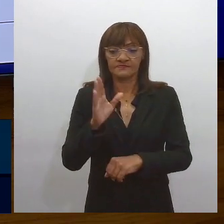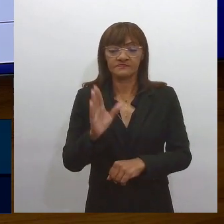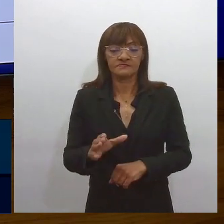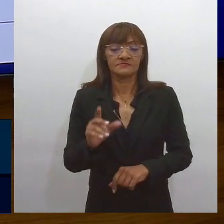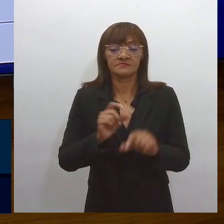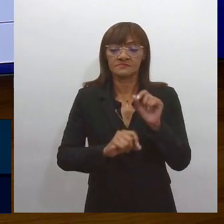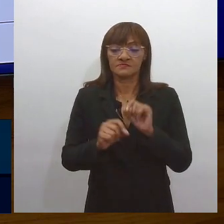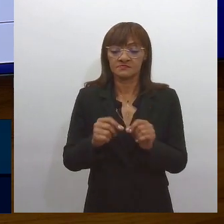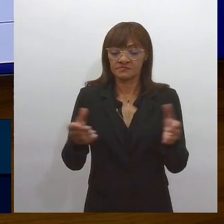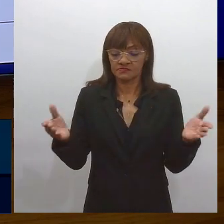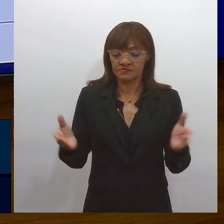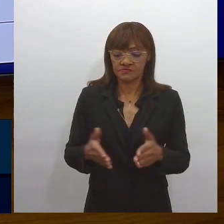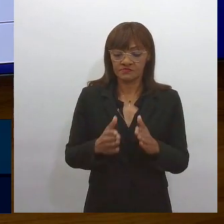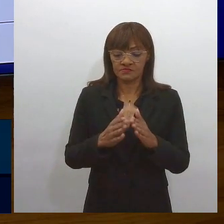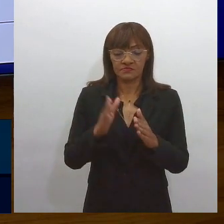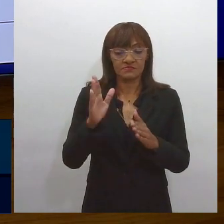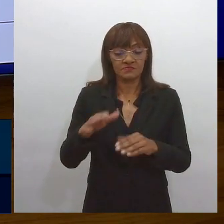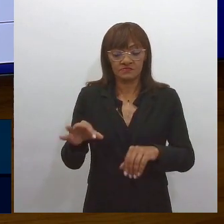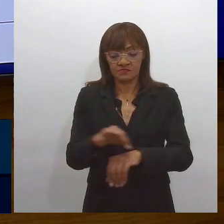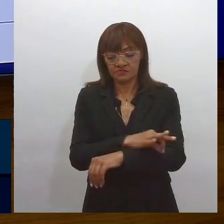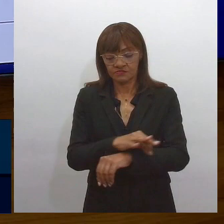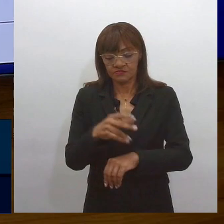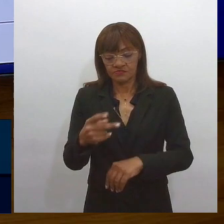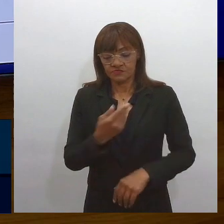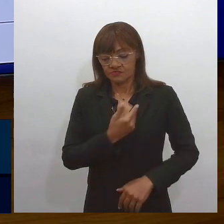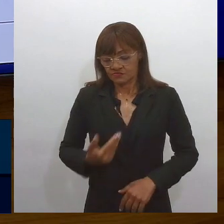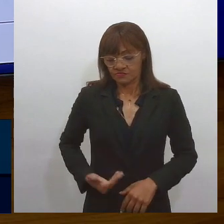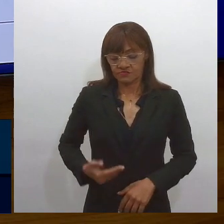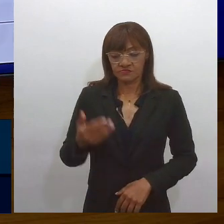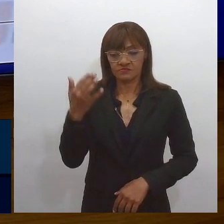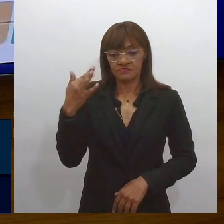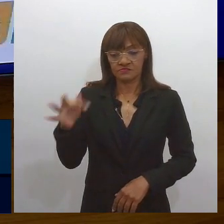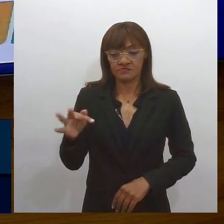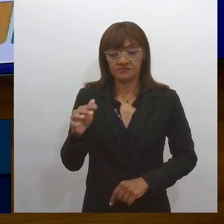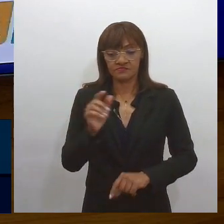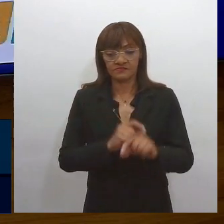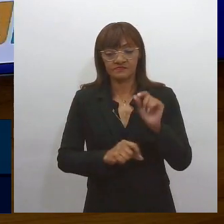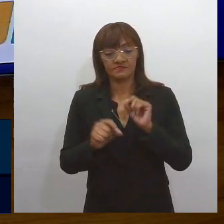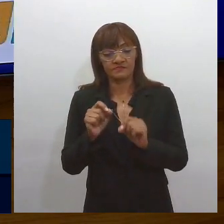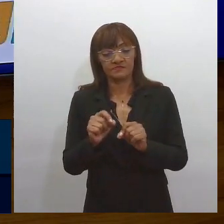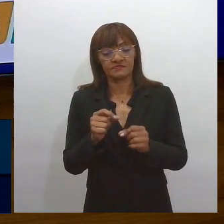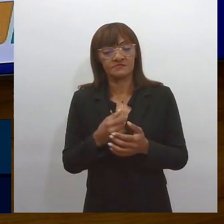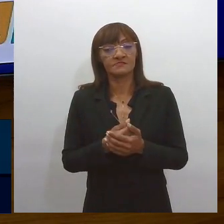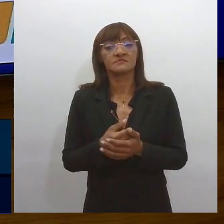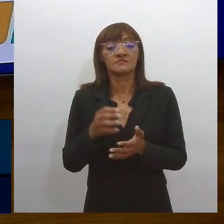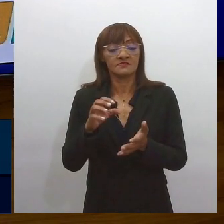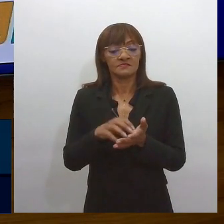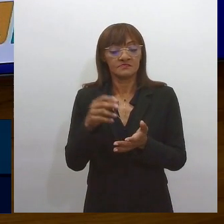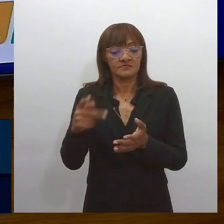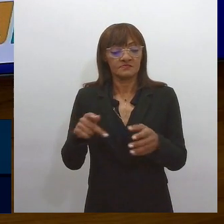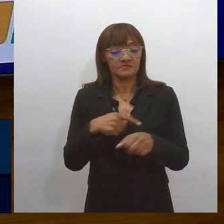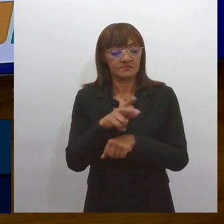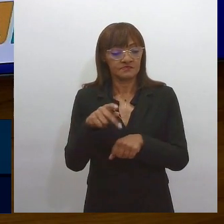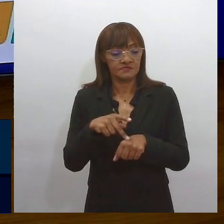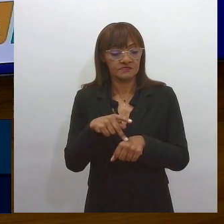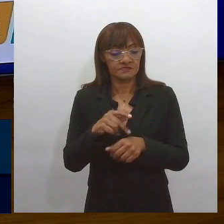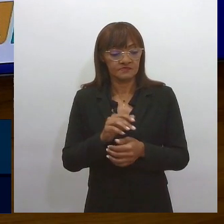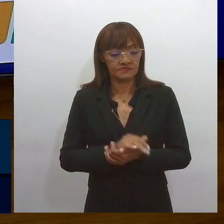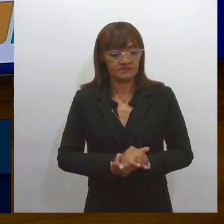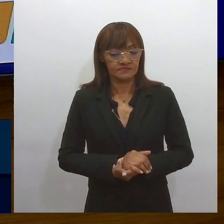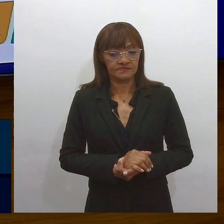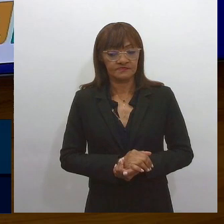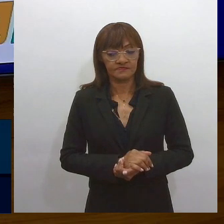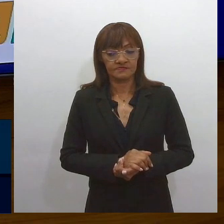federal a maior casa de Engenheiros de orgão público no país falando um pouquinho